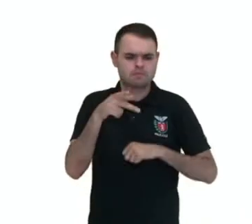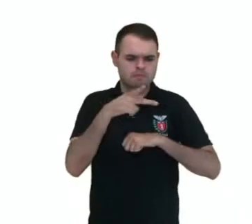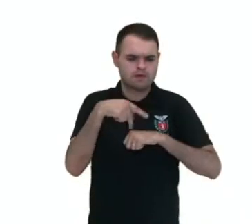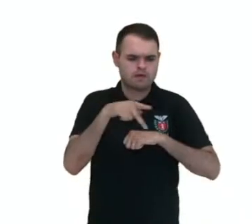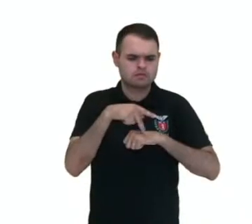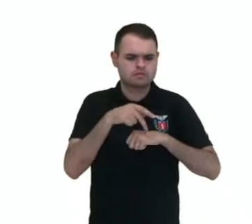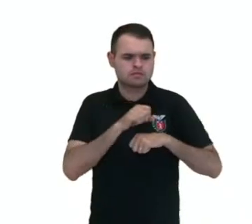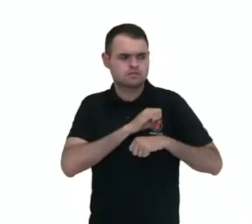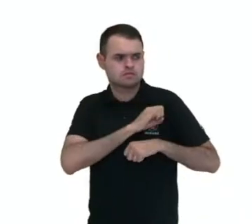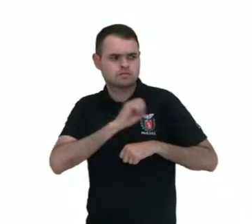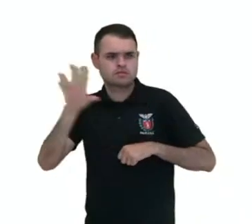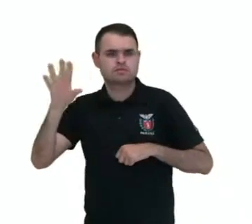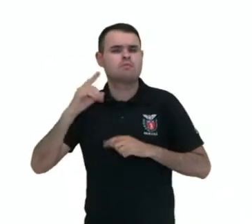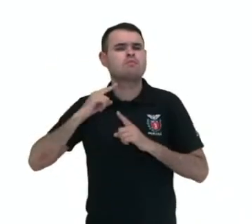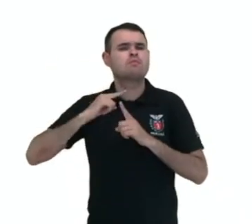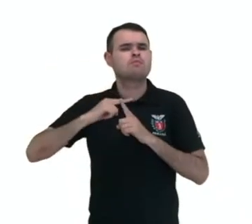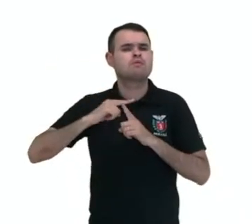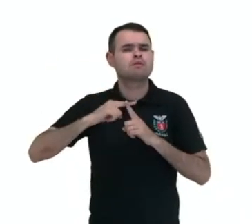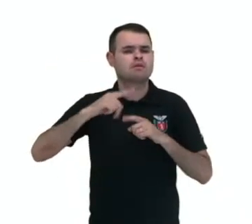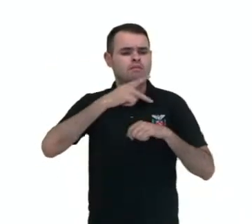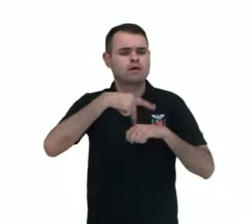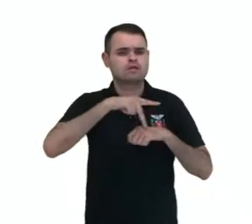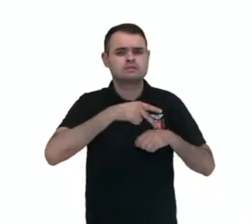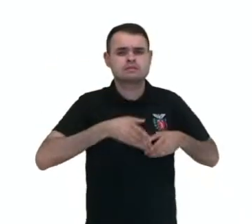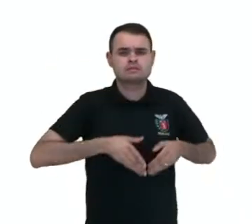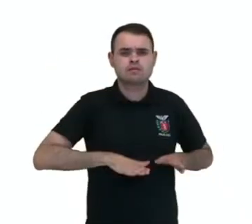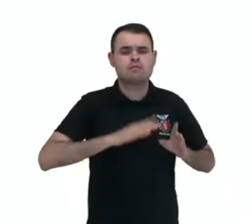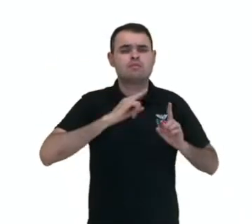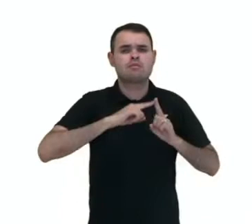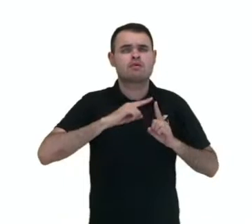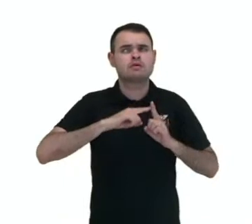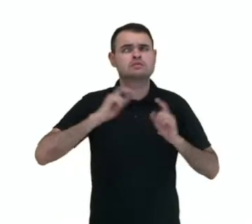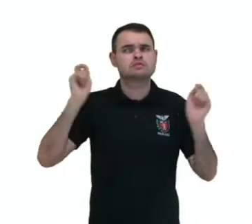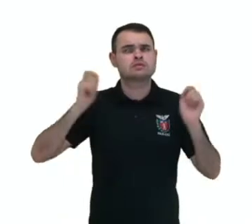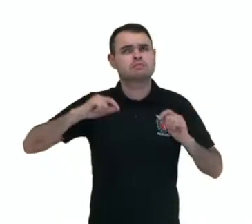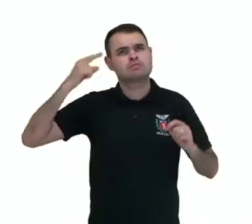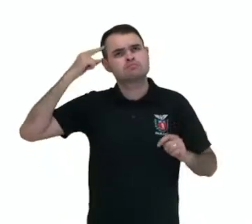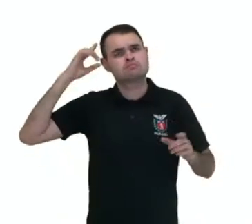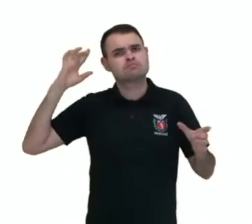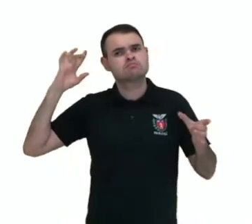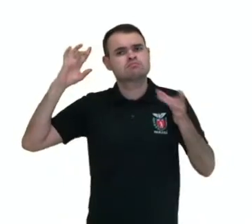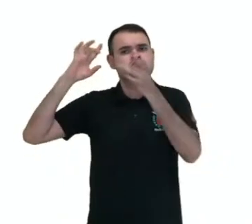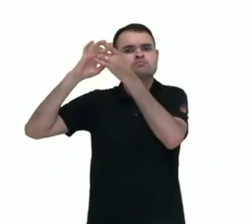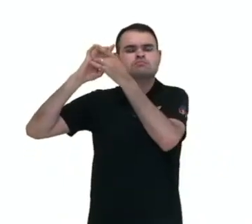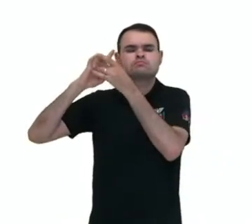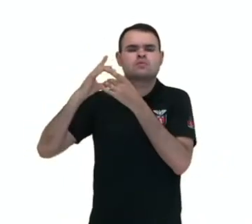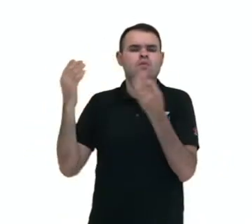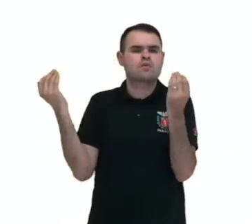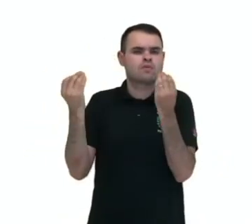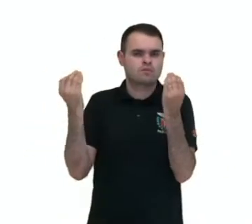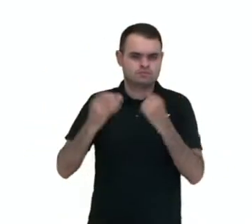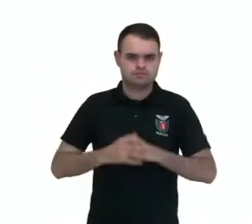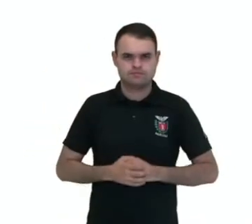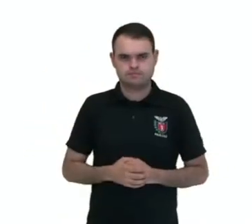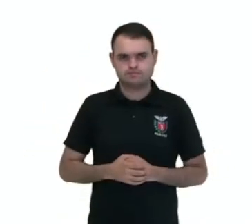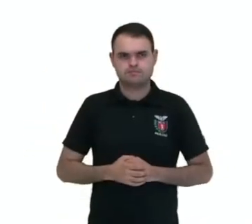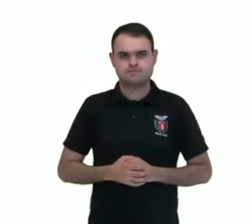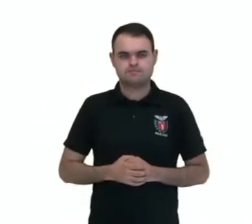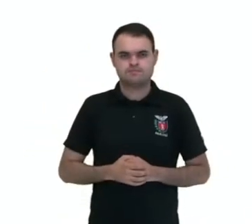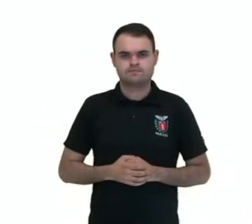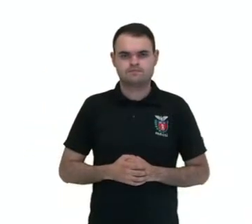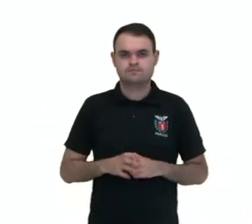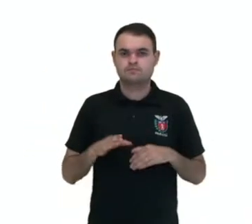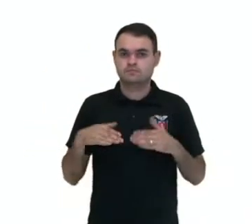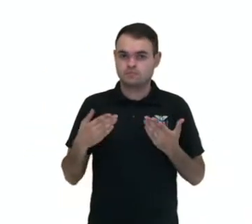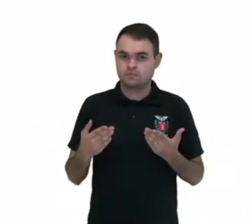por que será? Que tipo de reflexão que a gente pode fazer a partir dessas imagens? Então, todos